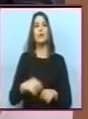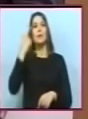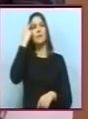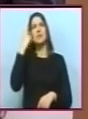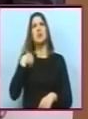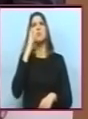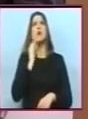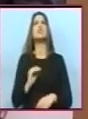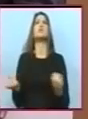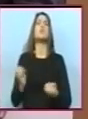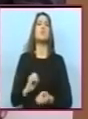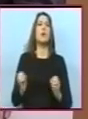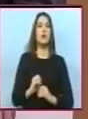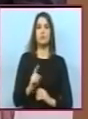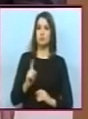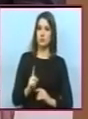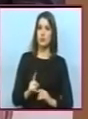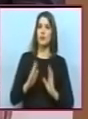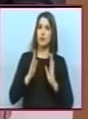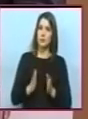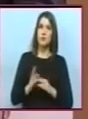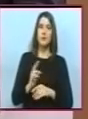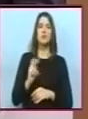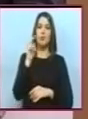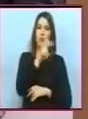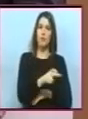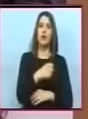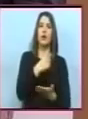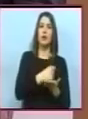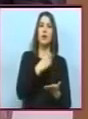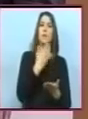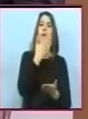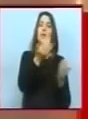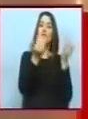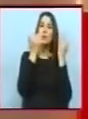não há. Portanto, têm que efetivamente ir à Conservatória dos Registros Centrais e pedir a